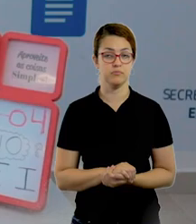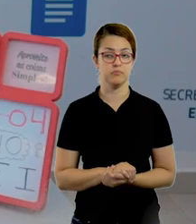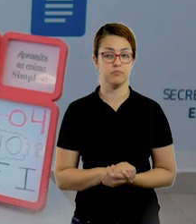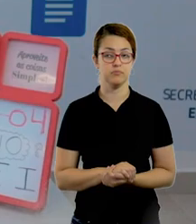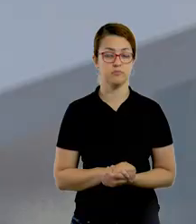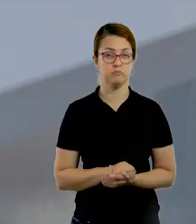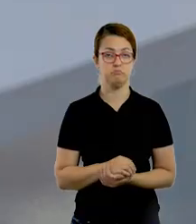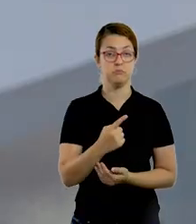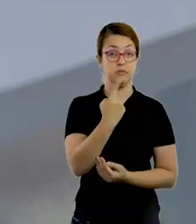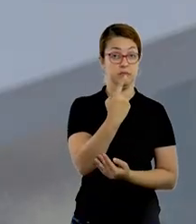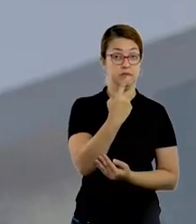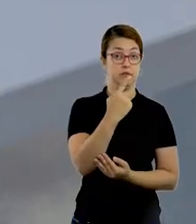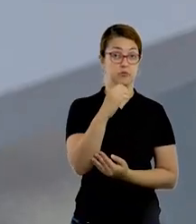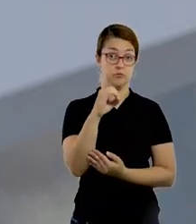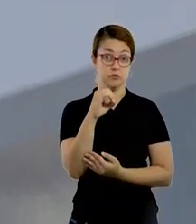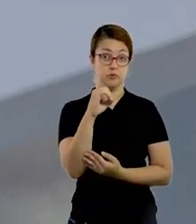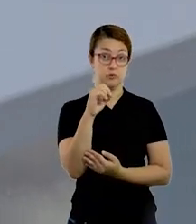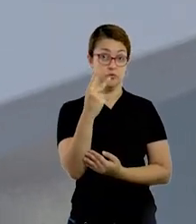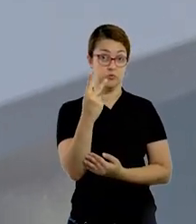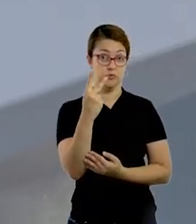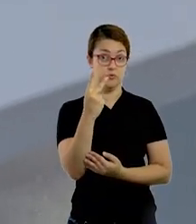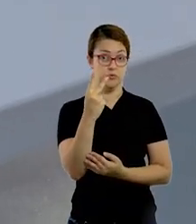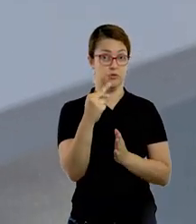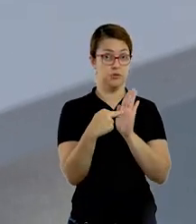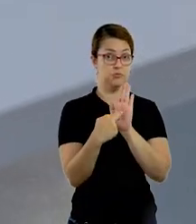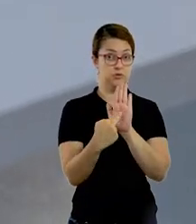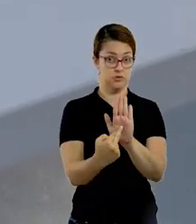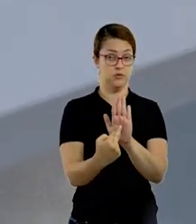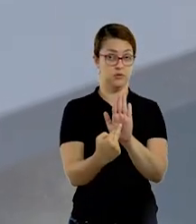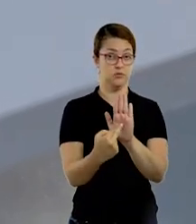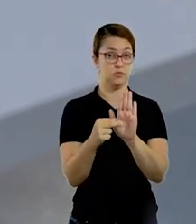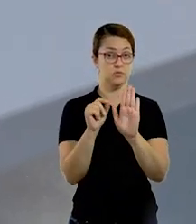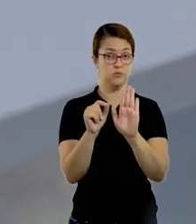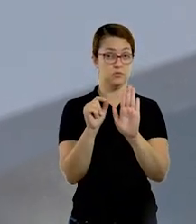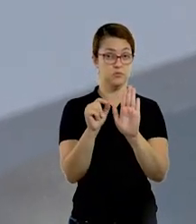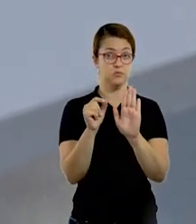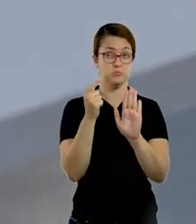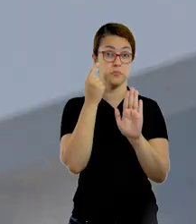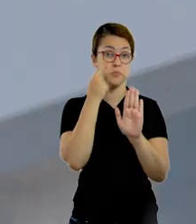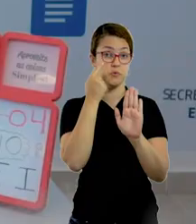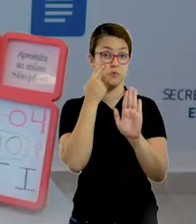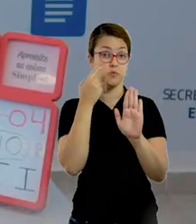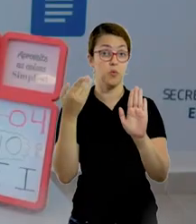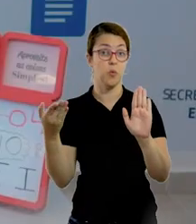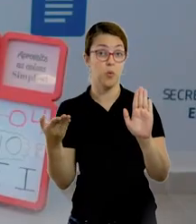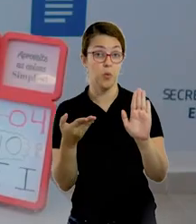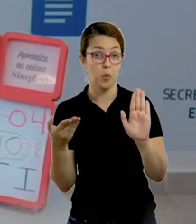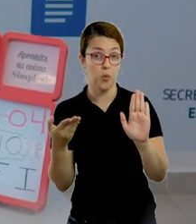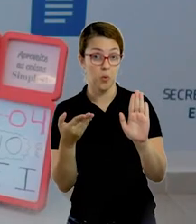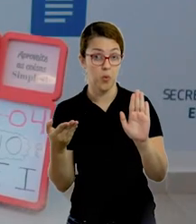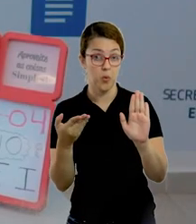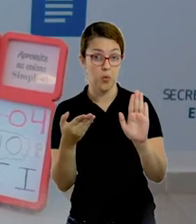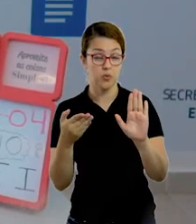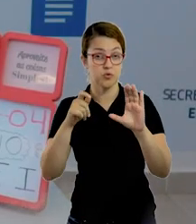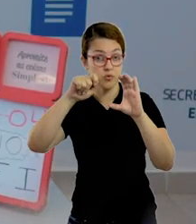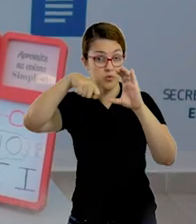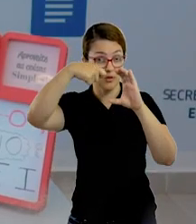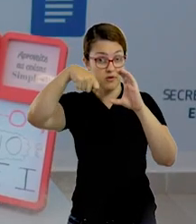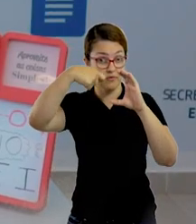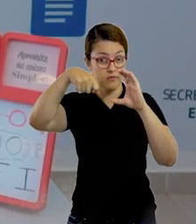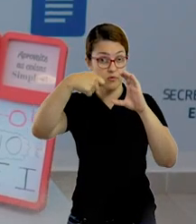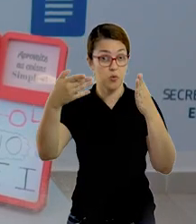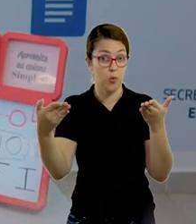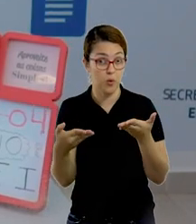102. Esse daqui representa, é um exemplo do número que nós estamos vendo hoje, que eu estou gravando, tá,